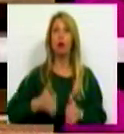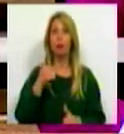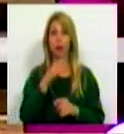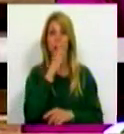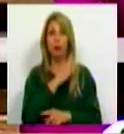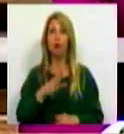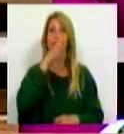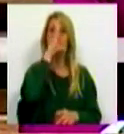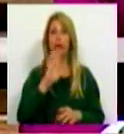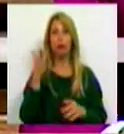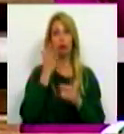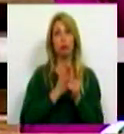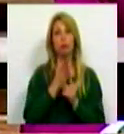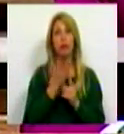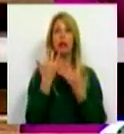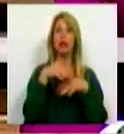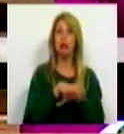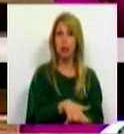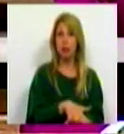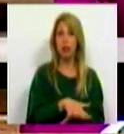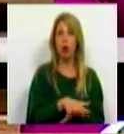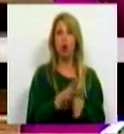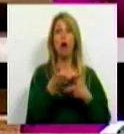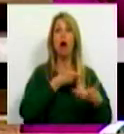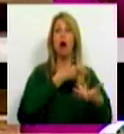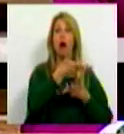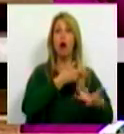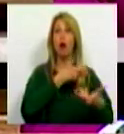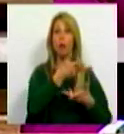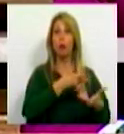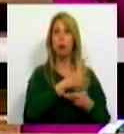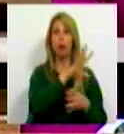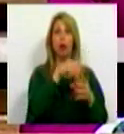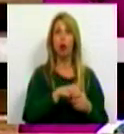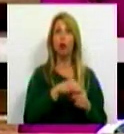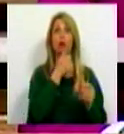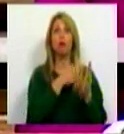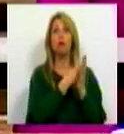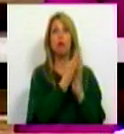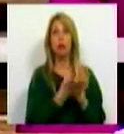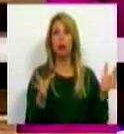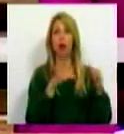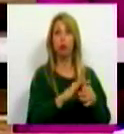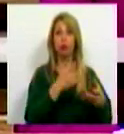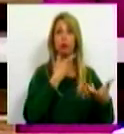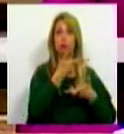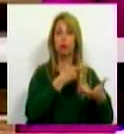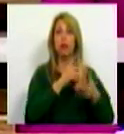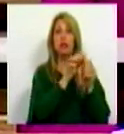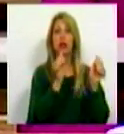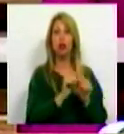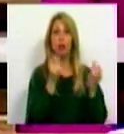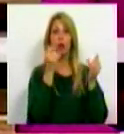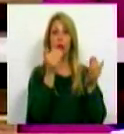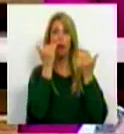Governo. O primeiro eixo, denominado Integração e Interoperabilidade, agrega as medidas ligadas à interoperabilidade dos sistemas de informação